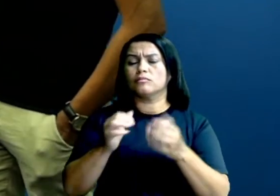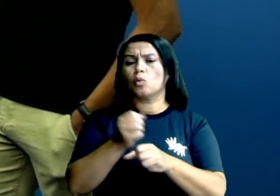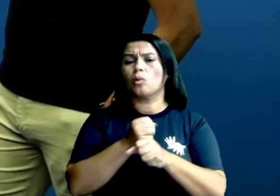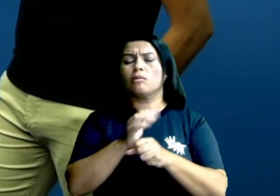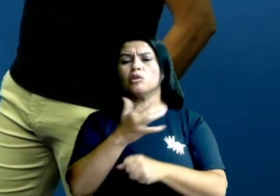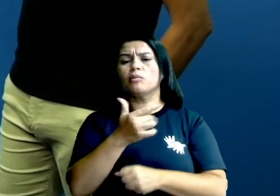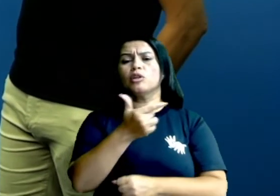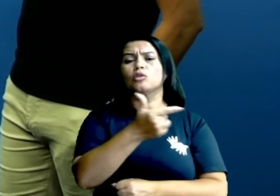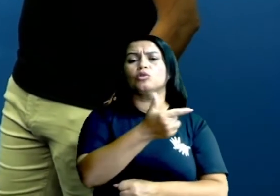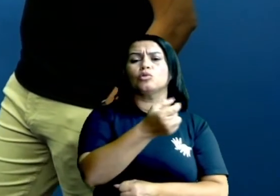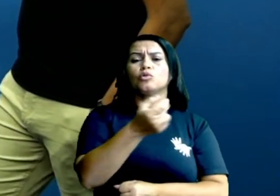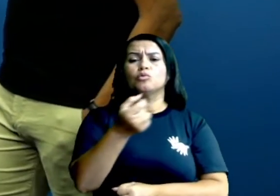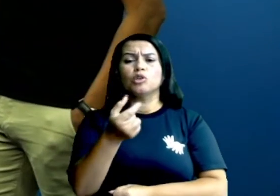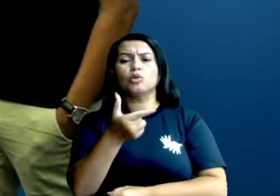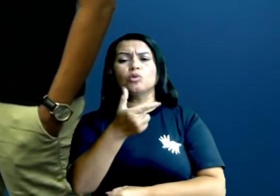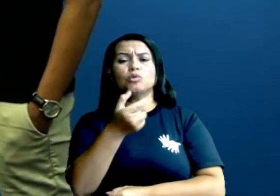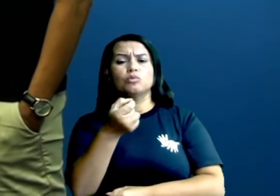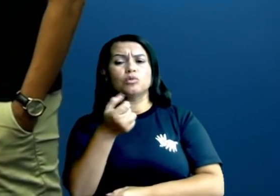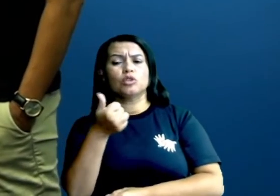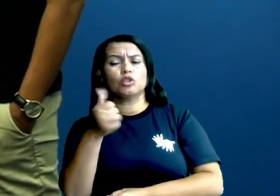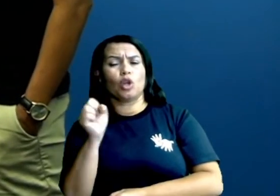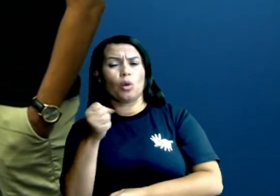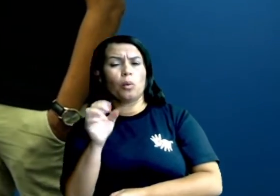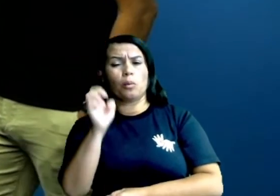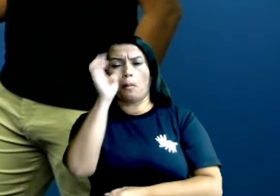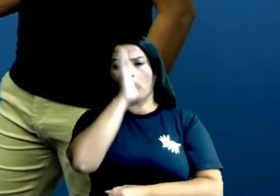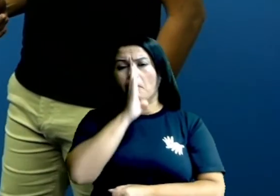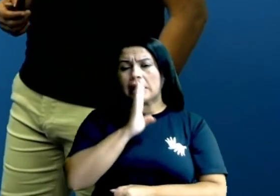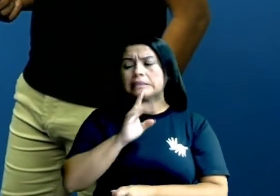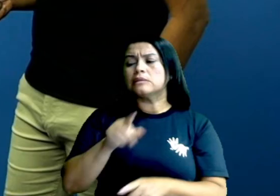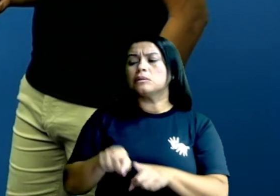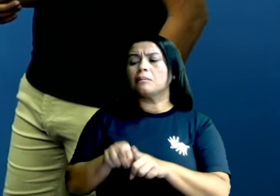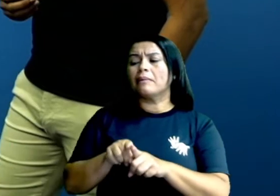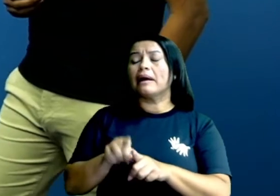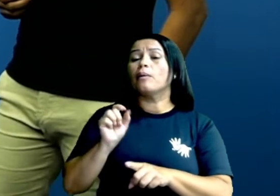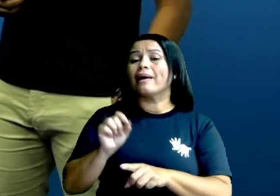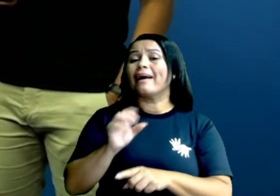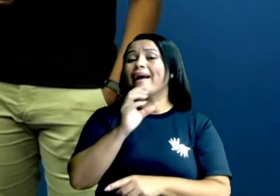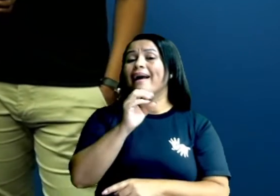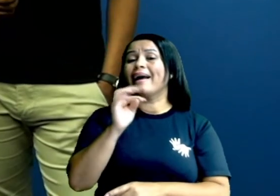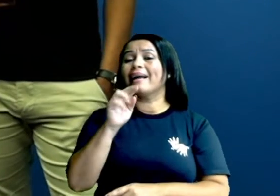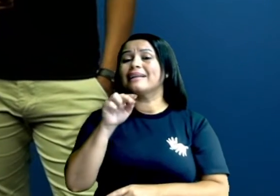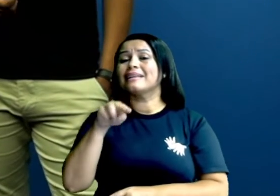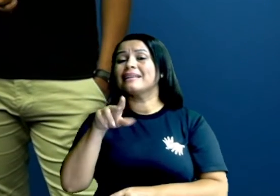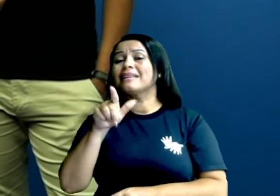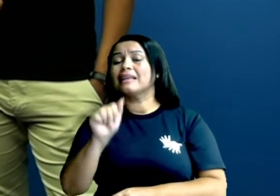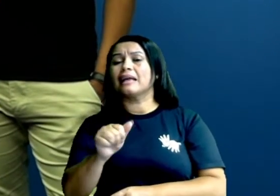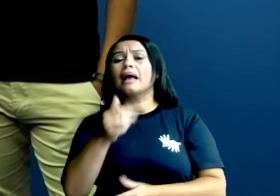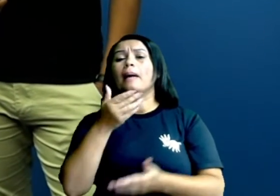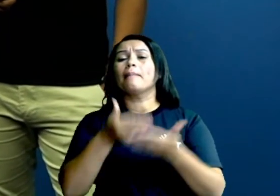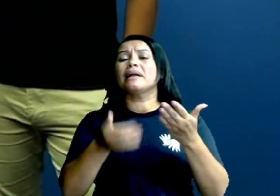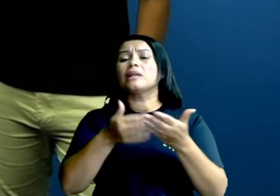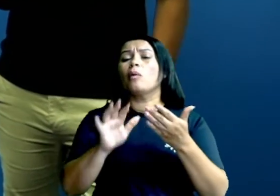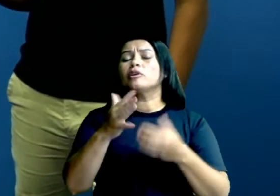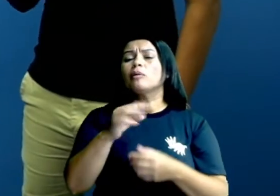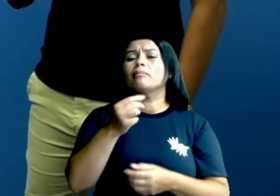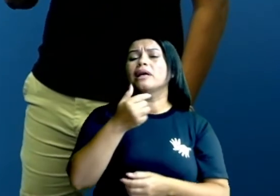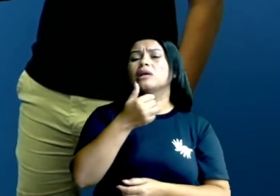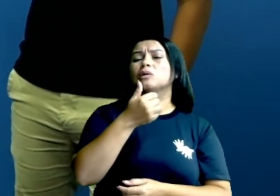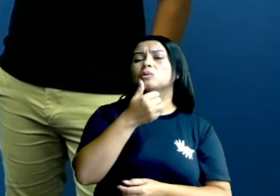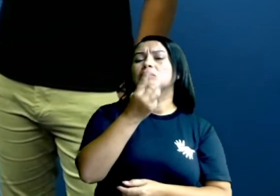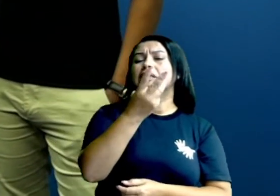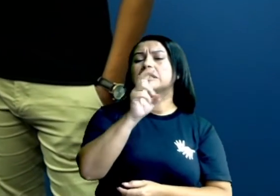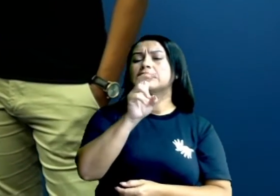2000 e 2018, no caso do Brasil, e aí a Caatinga perdeu cerca de 35 mil quilômetros quadrados de